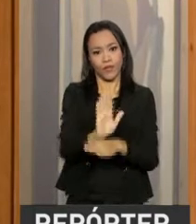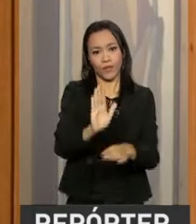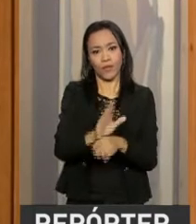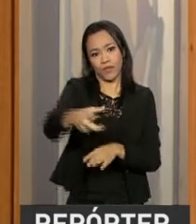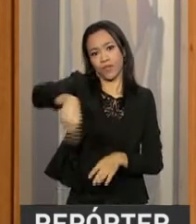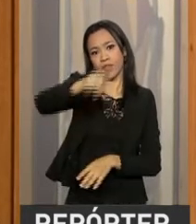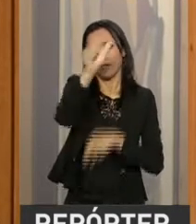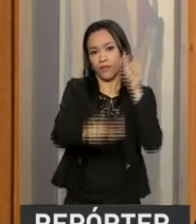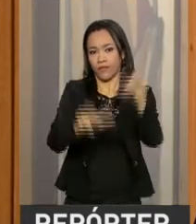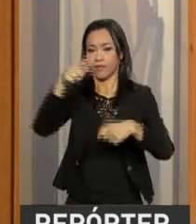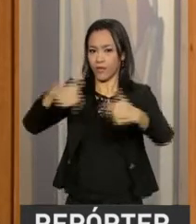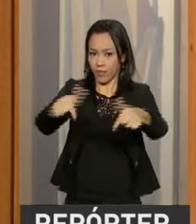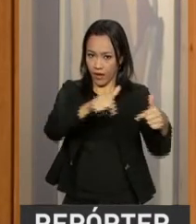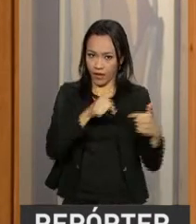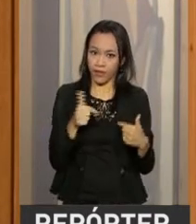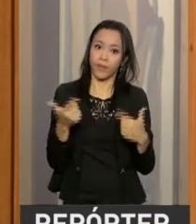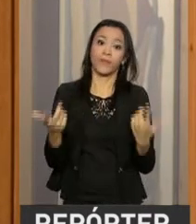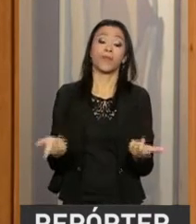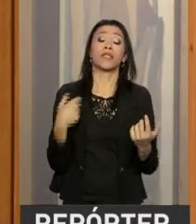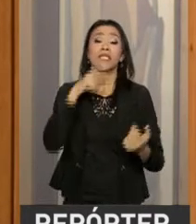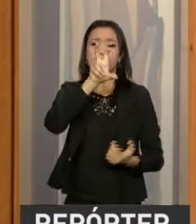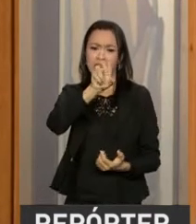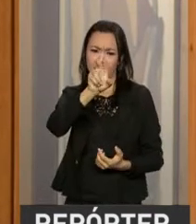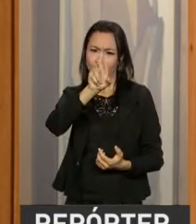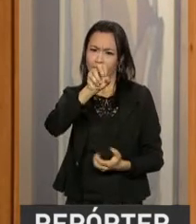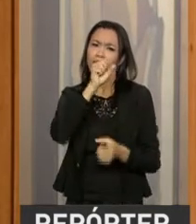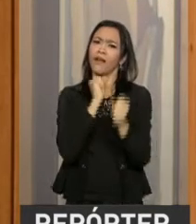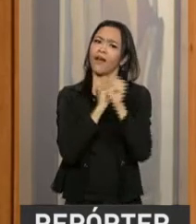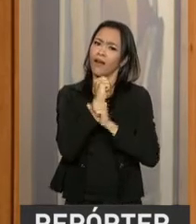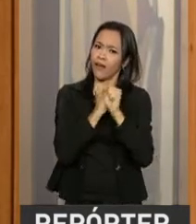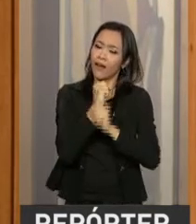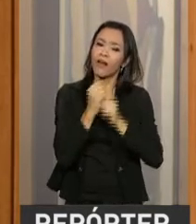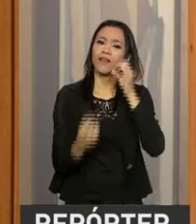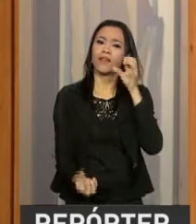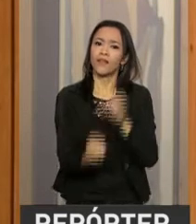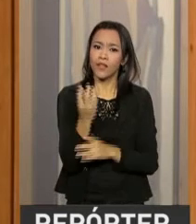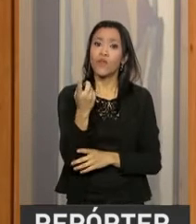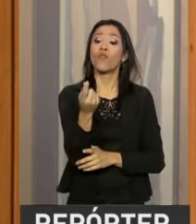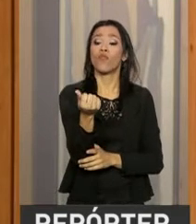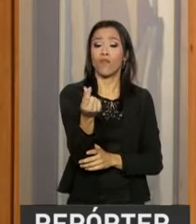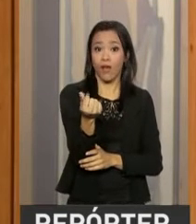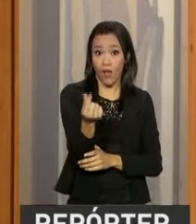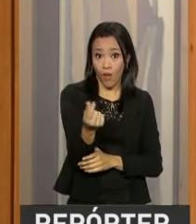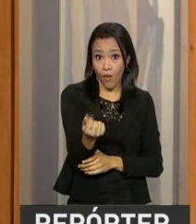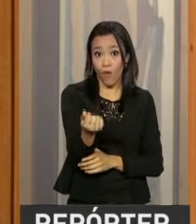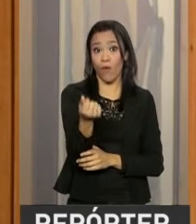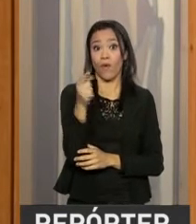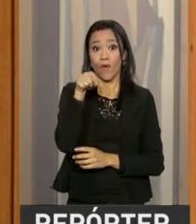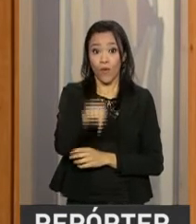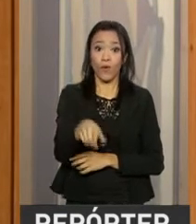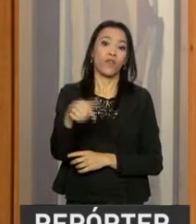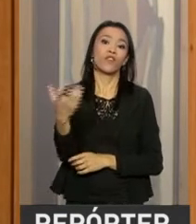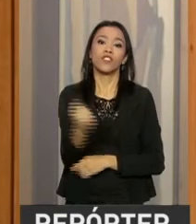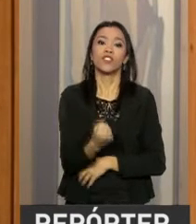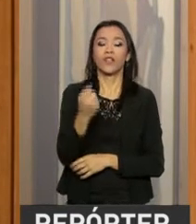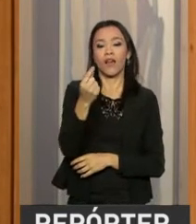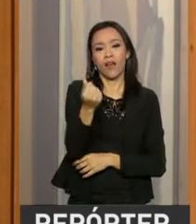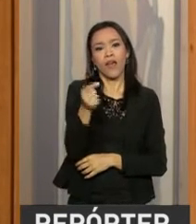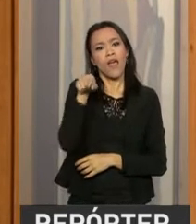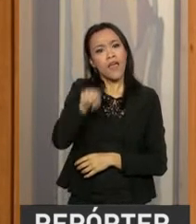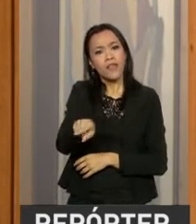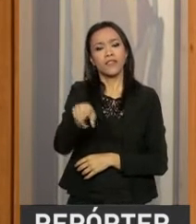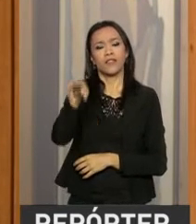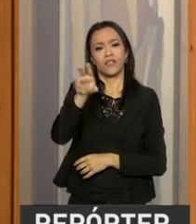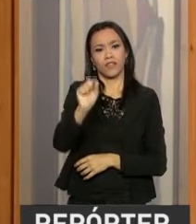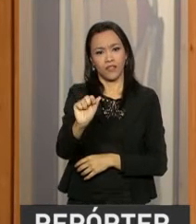Que nestes 50 anos de resistência os valores que ingressaram por meio do Fundo de Garantia foram